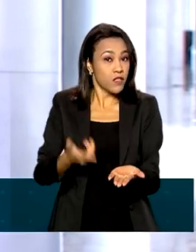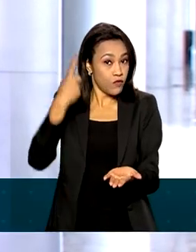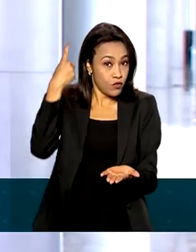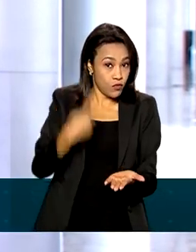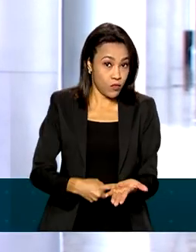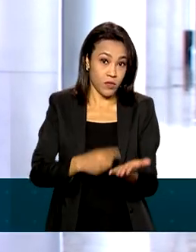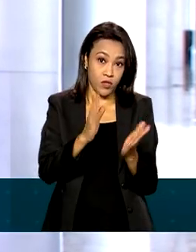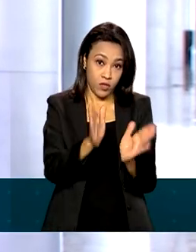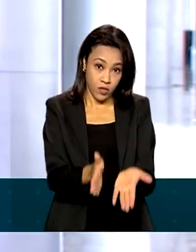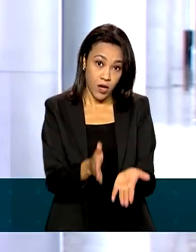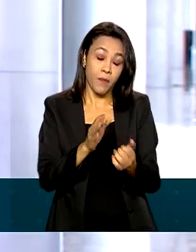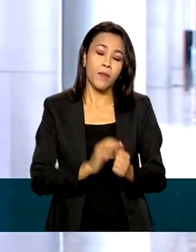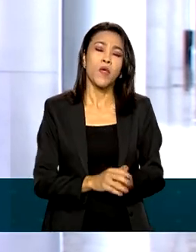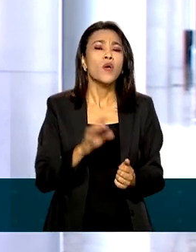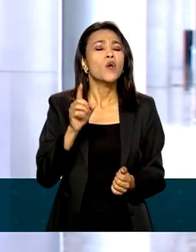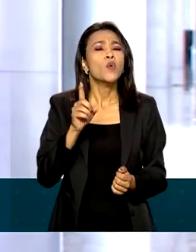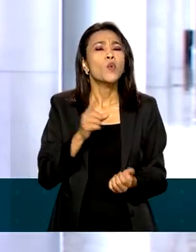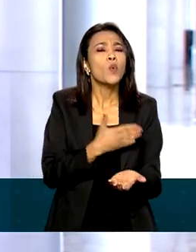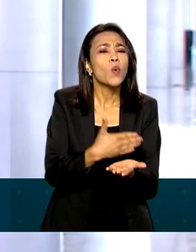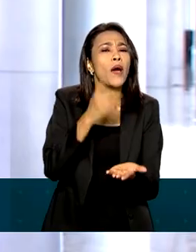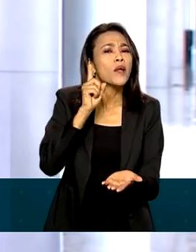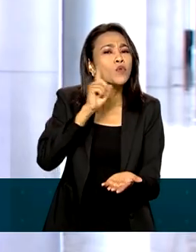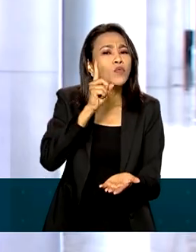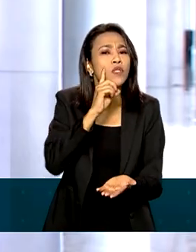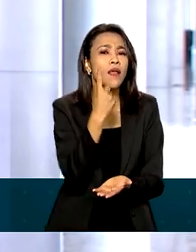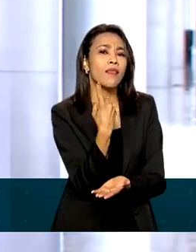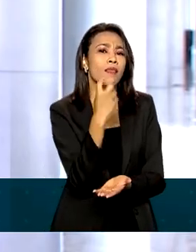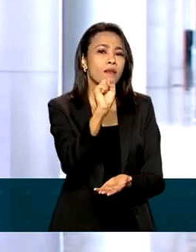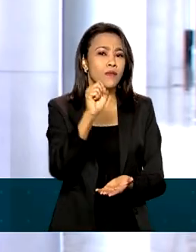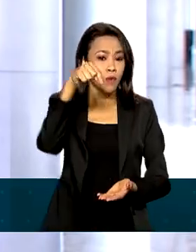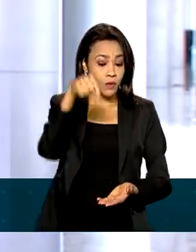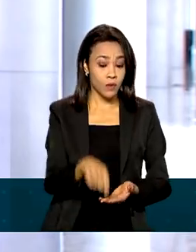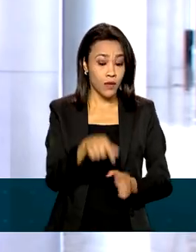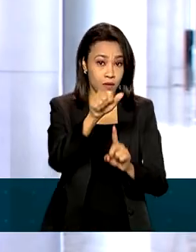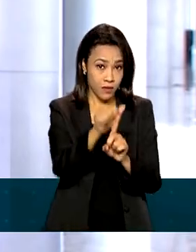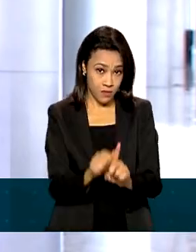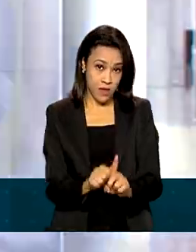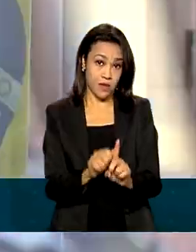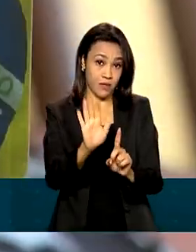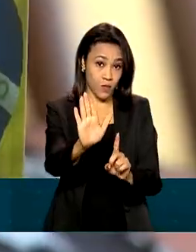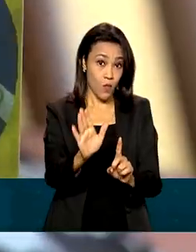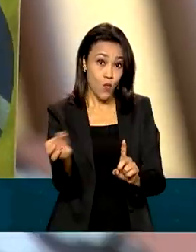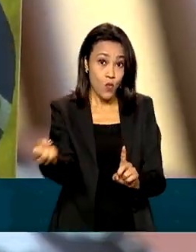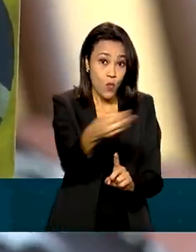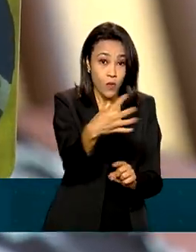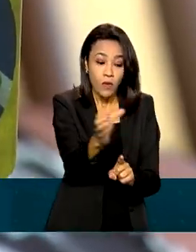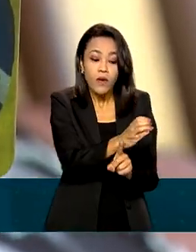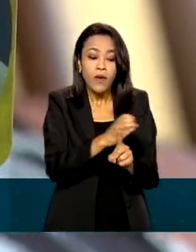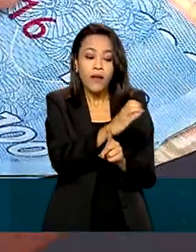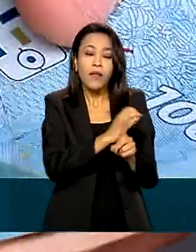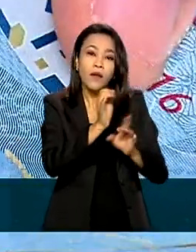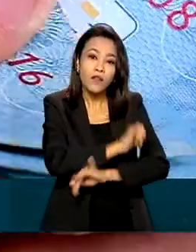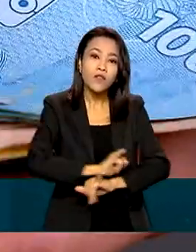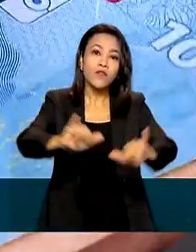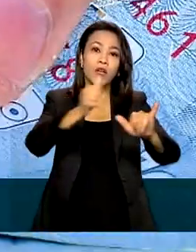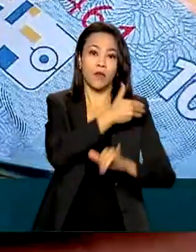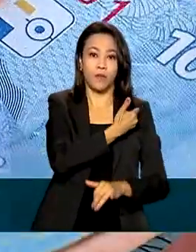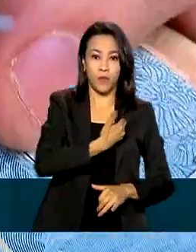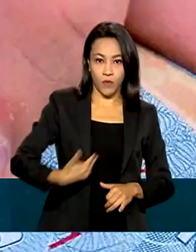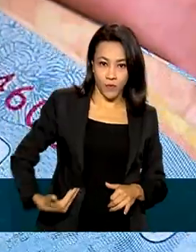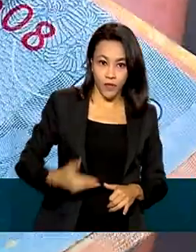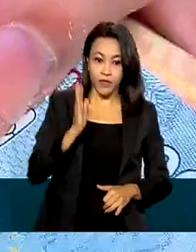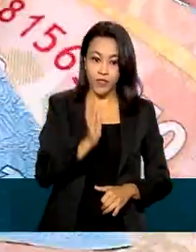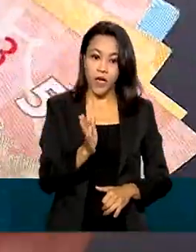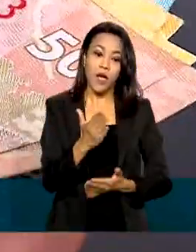data de início dos pagamentos era no dia 18 desse mês, Conforme o novo calendário, né, divulgado pelo governo, começa com os